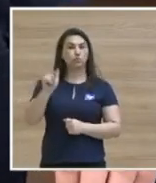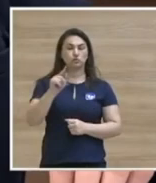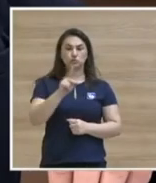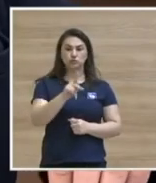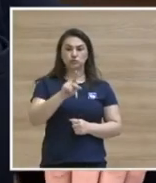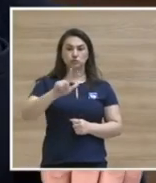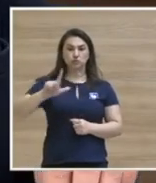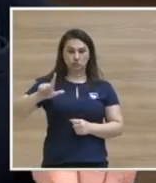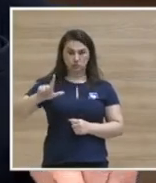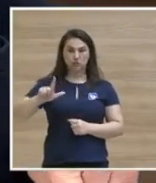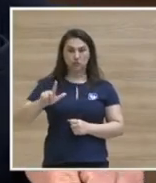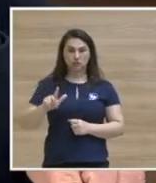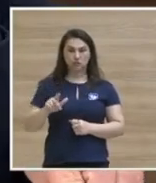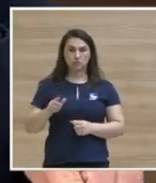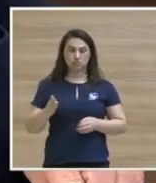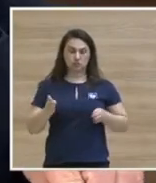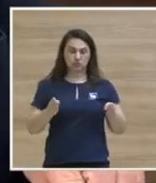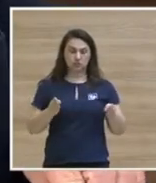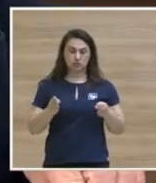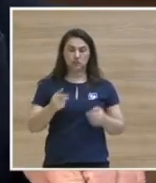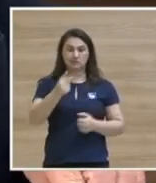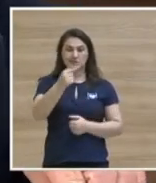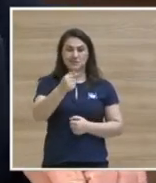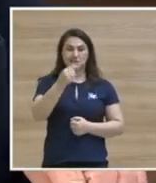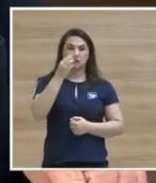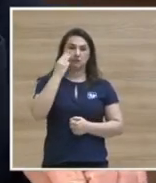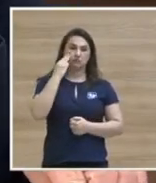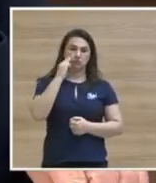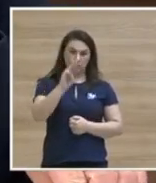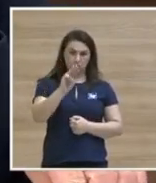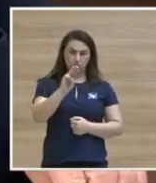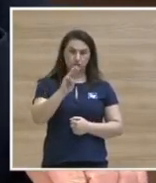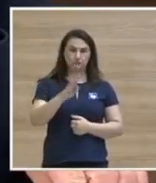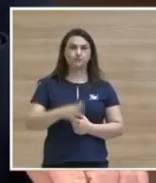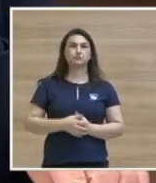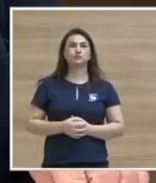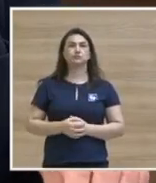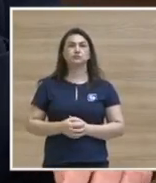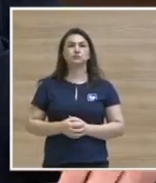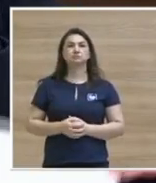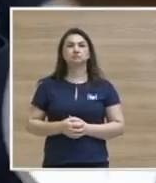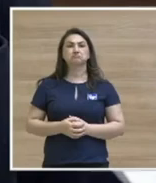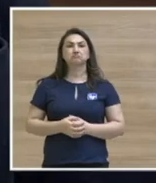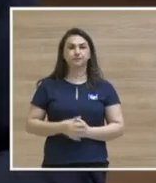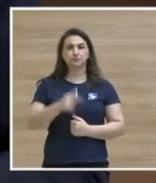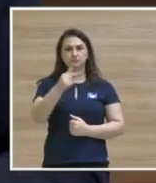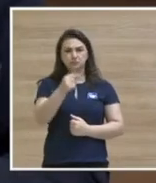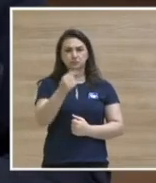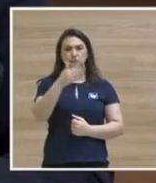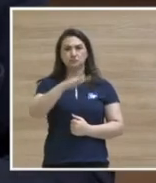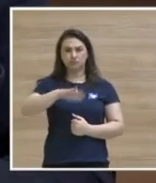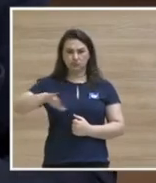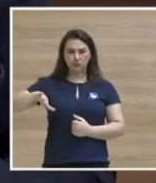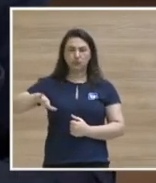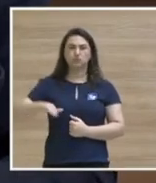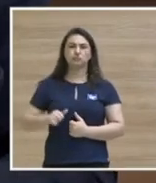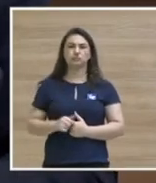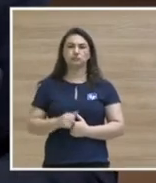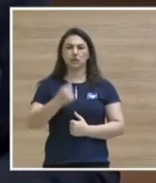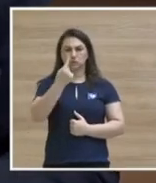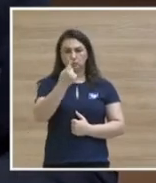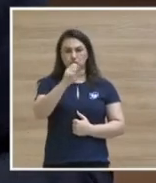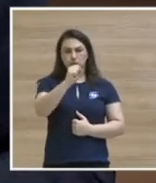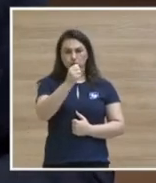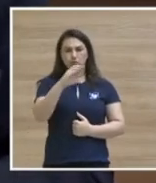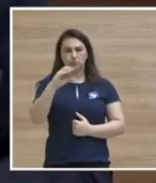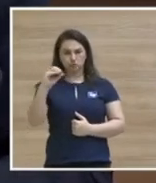um outro uma outra licitação no valor de 7 milhões 293 que me dizem que não é do natal vou tirar mais de